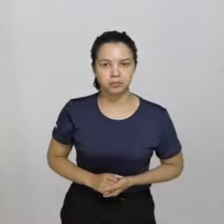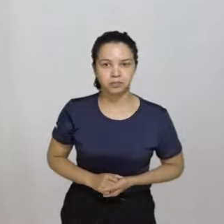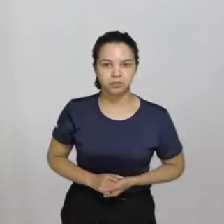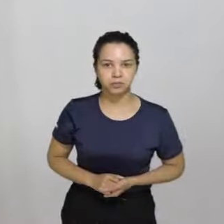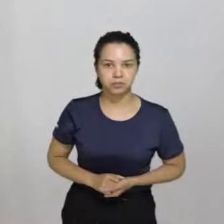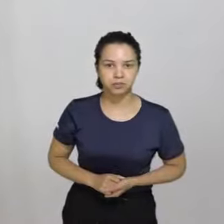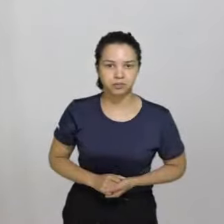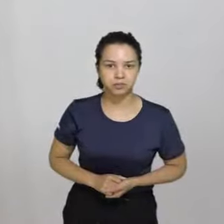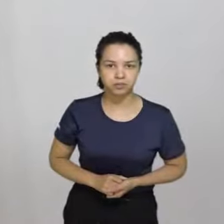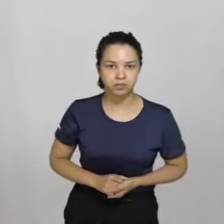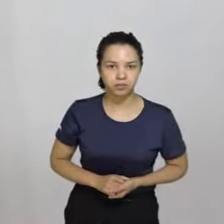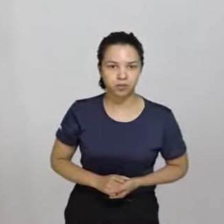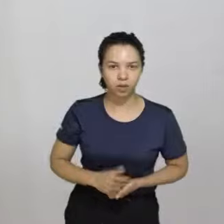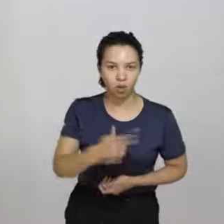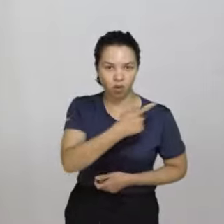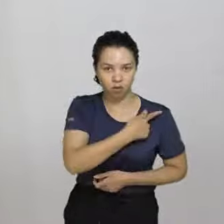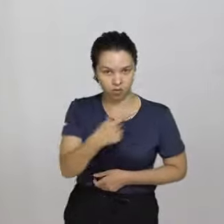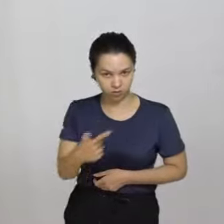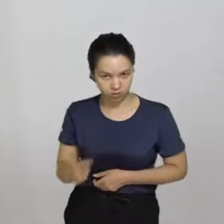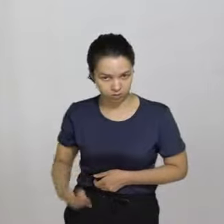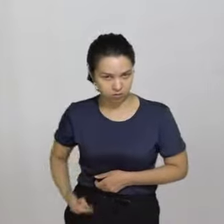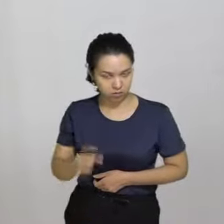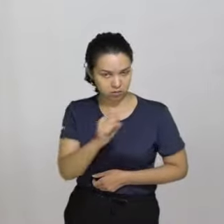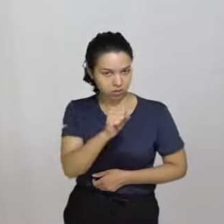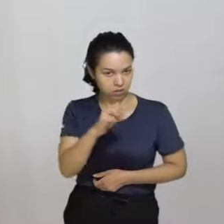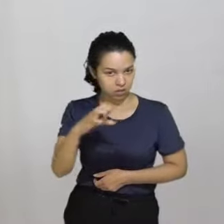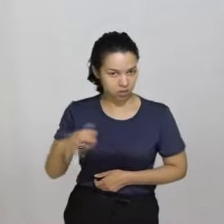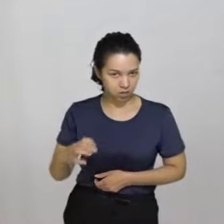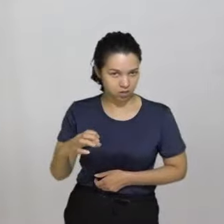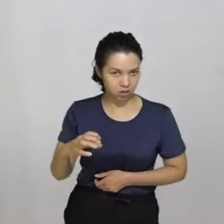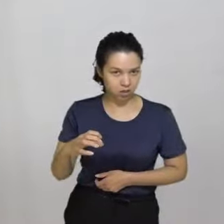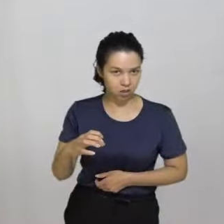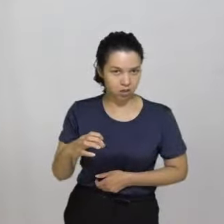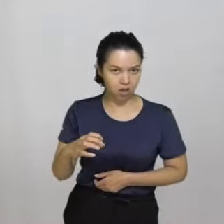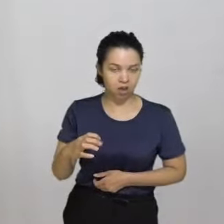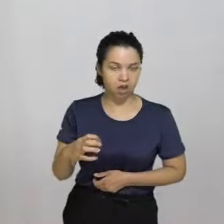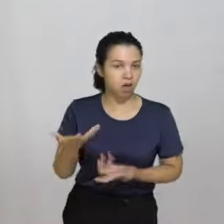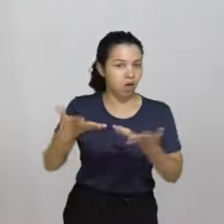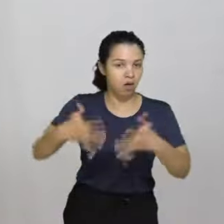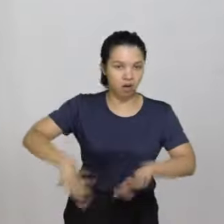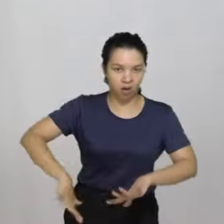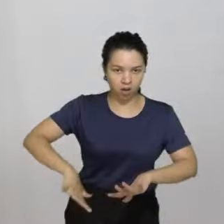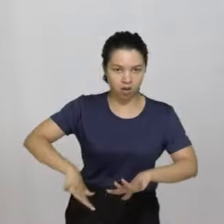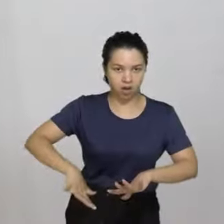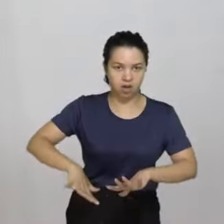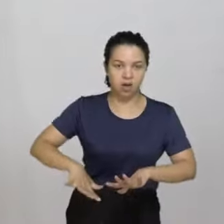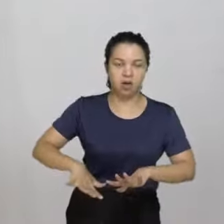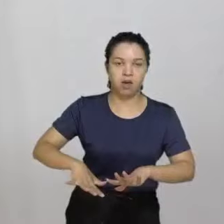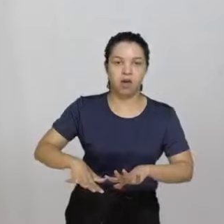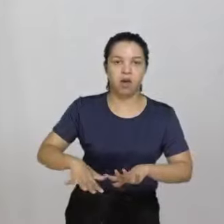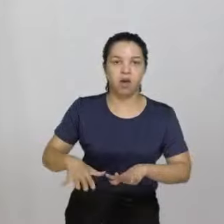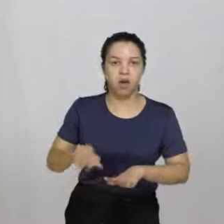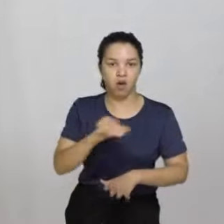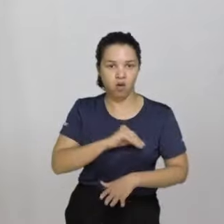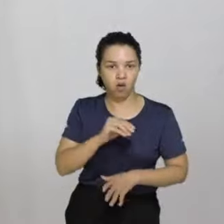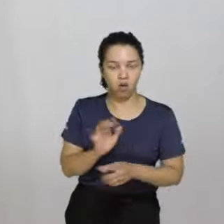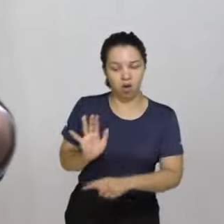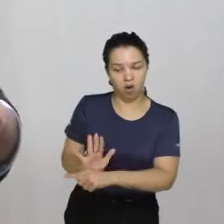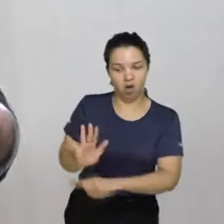O governador de Santa Catarina abre mão de receber mais recursos, favorecendo o